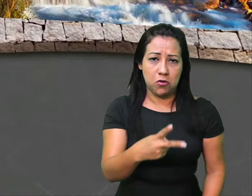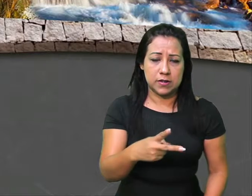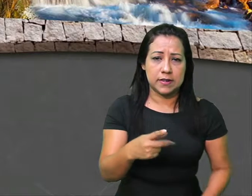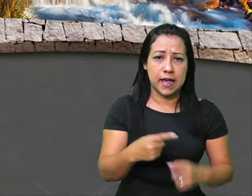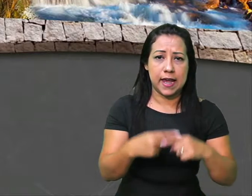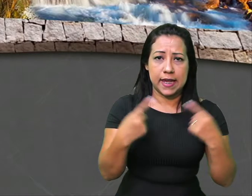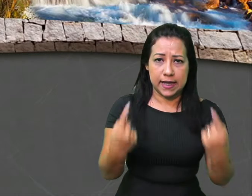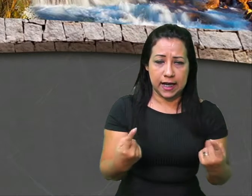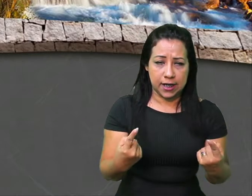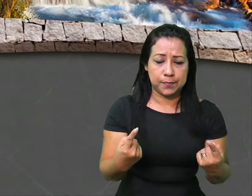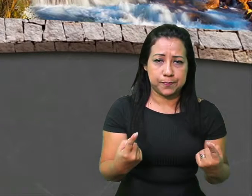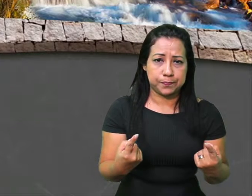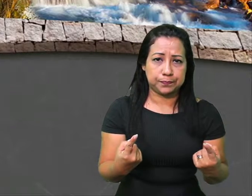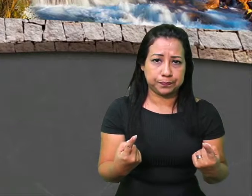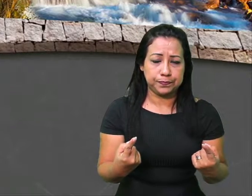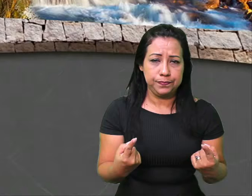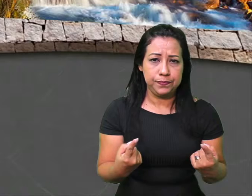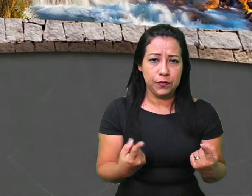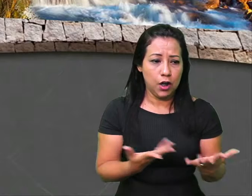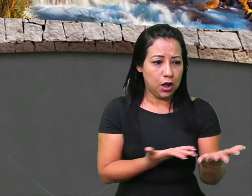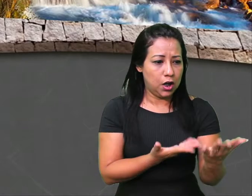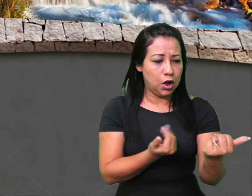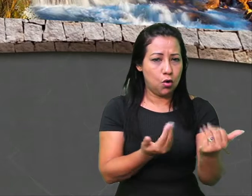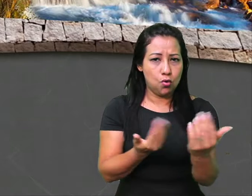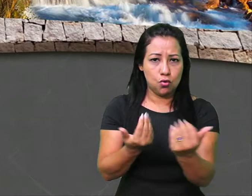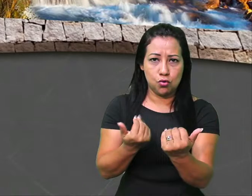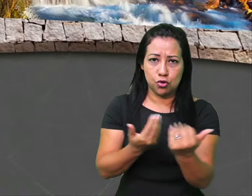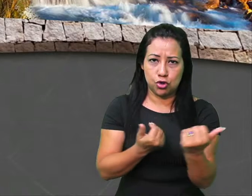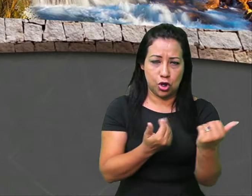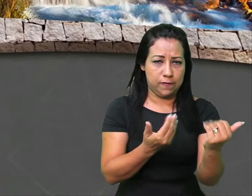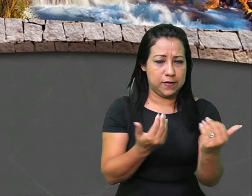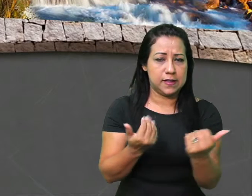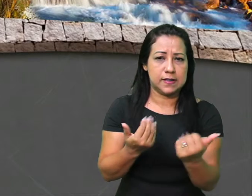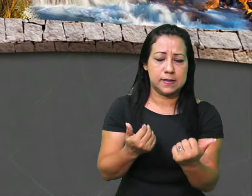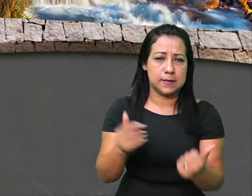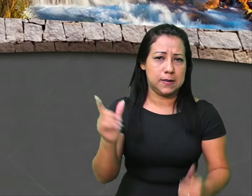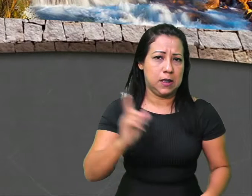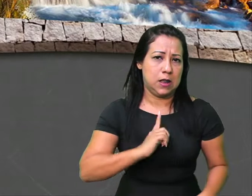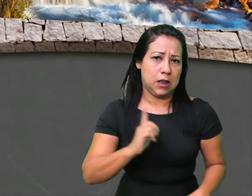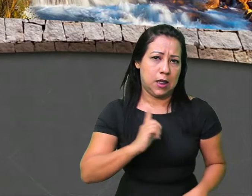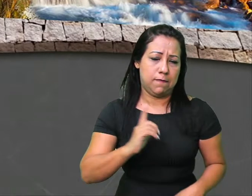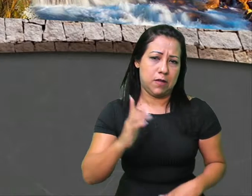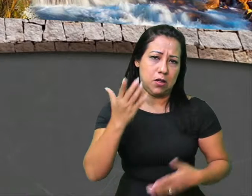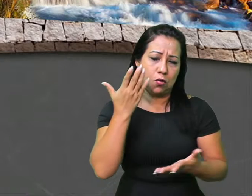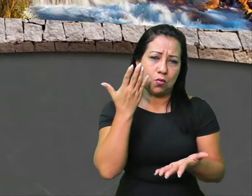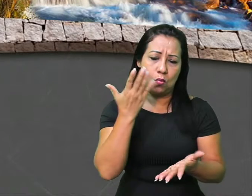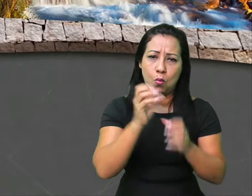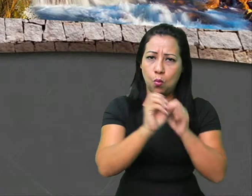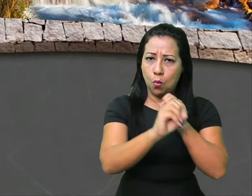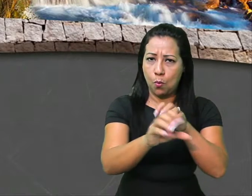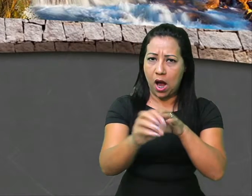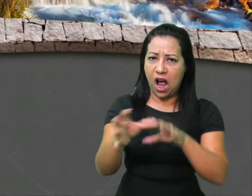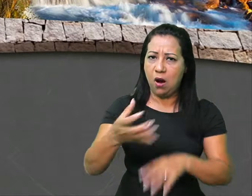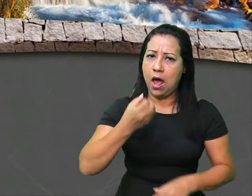Os jovens de Rondônia nunca tiveram uma aula tão boa, com uma qualidade tão grande,